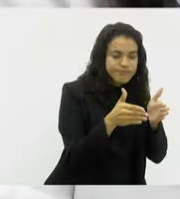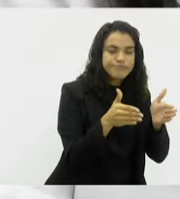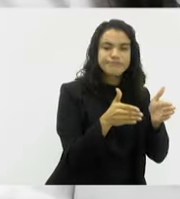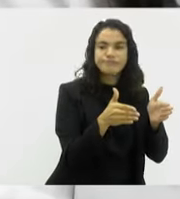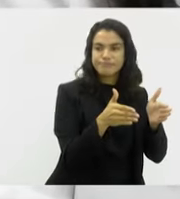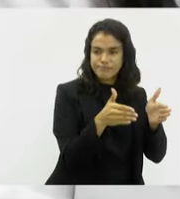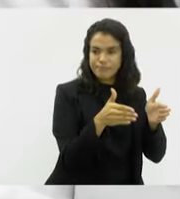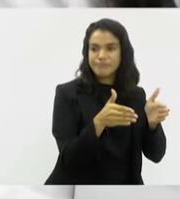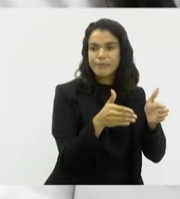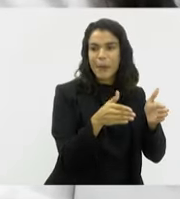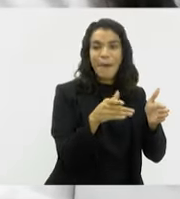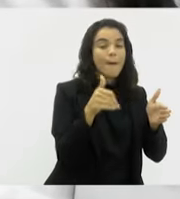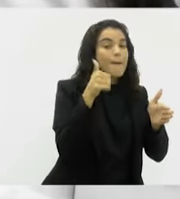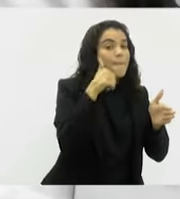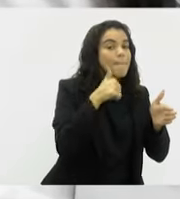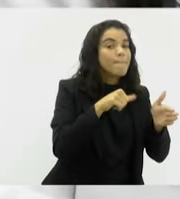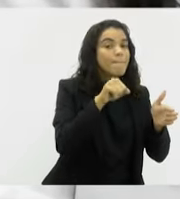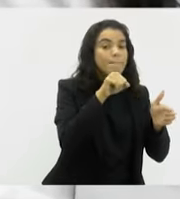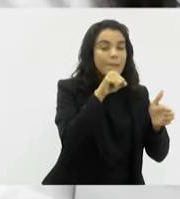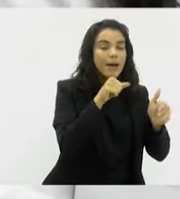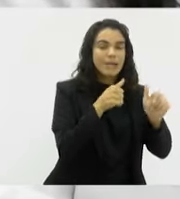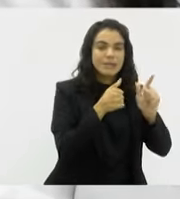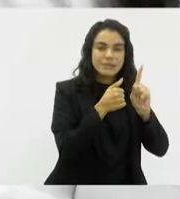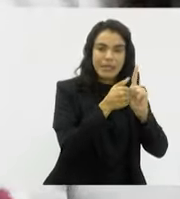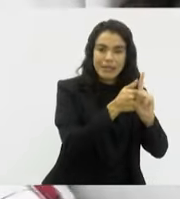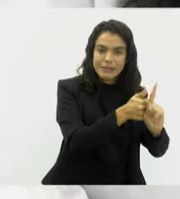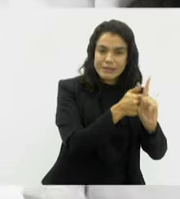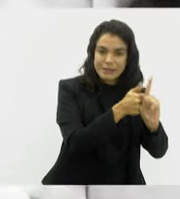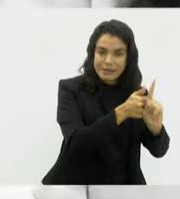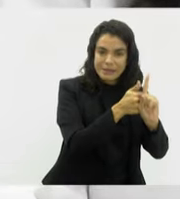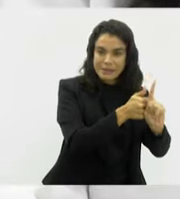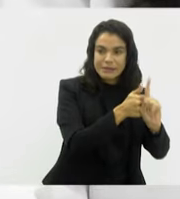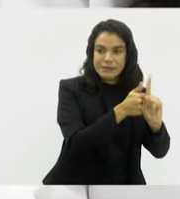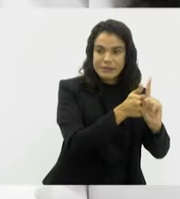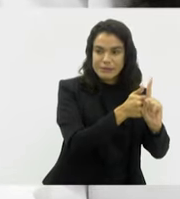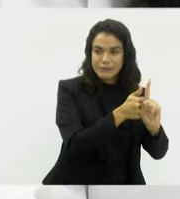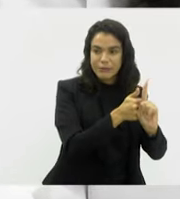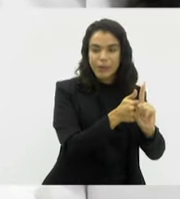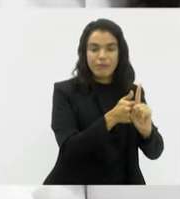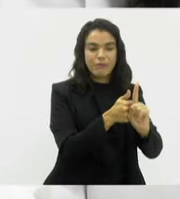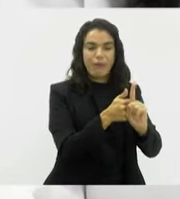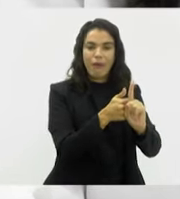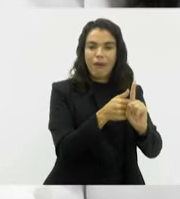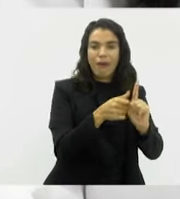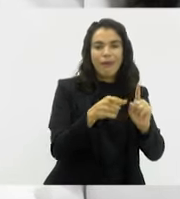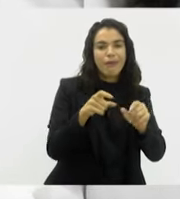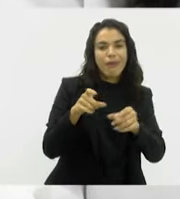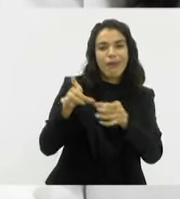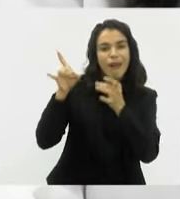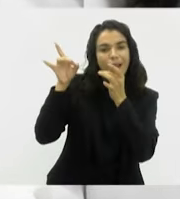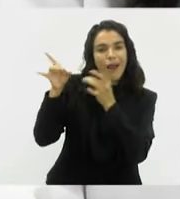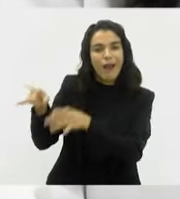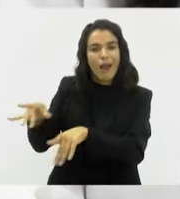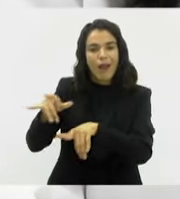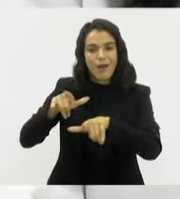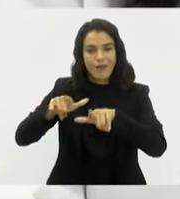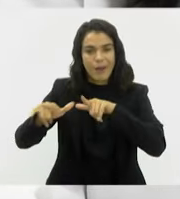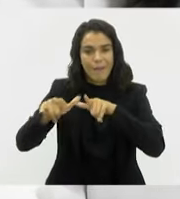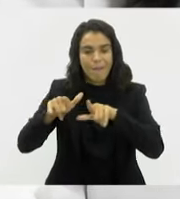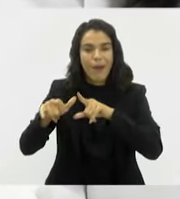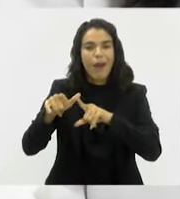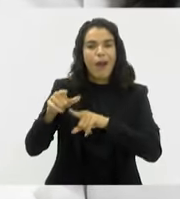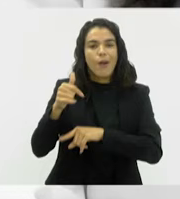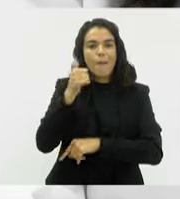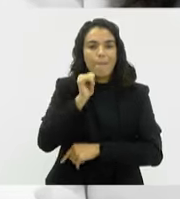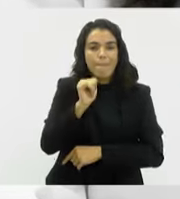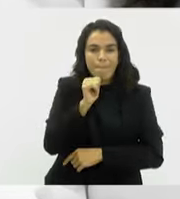fiz das mães atípicas, que são mulheres que tiveram que deixar de trabalhar, que foram abandonadas por